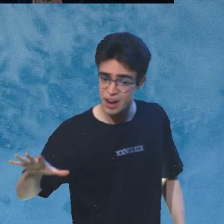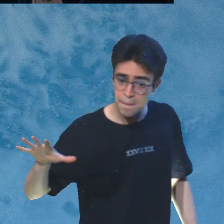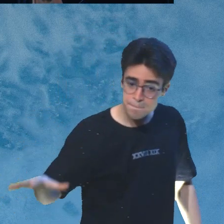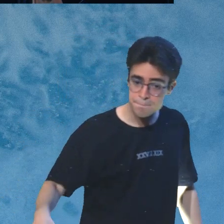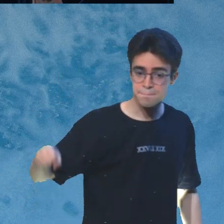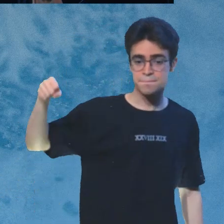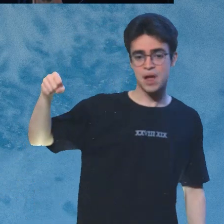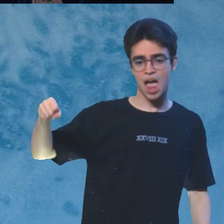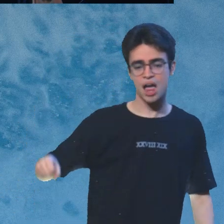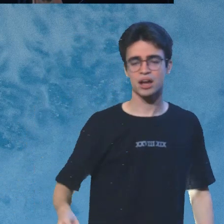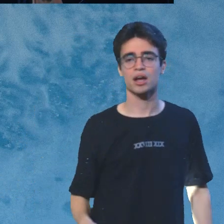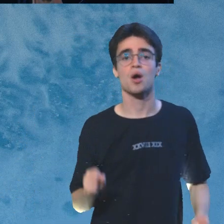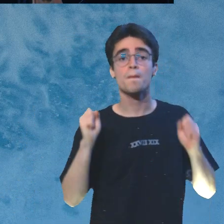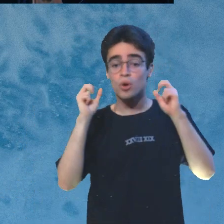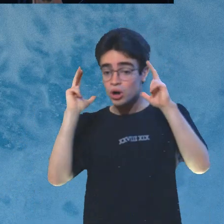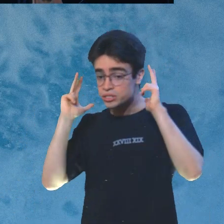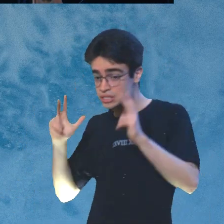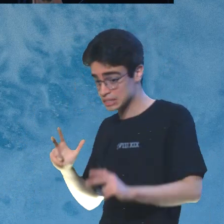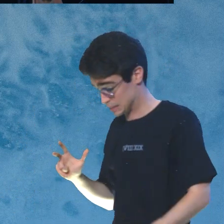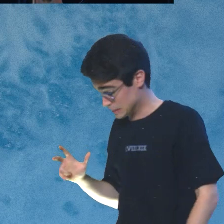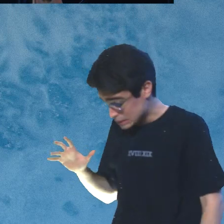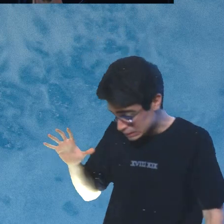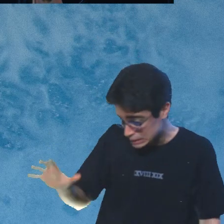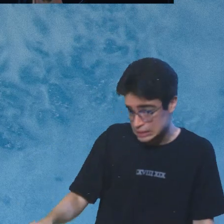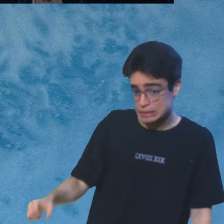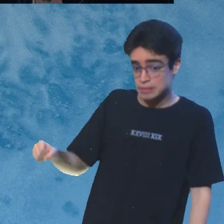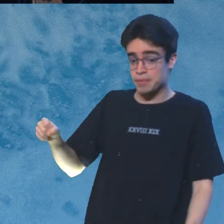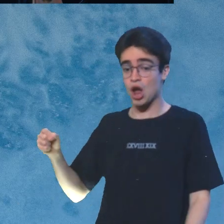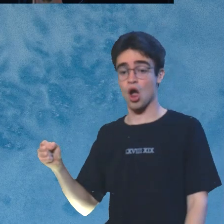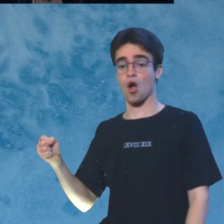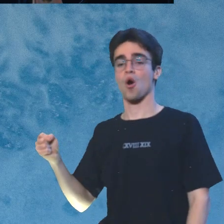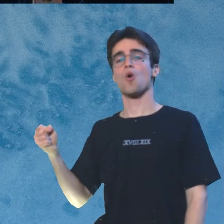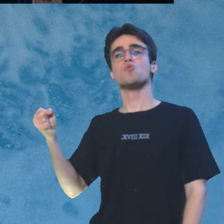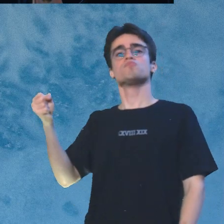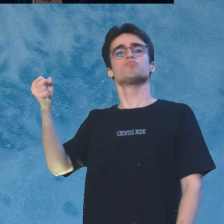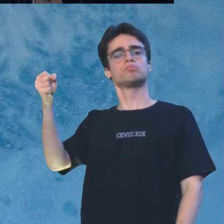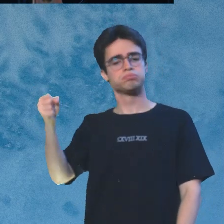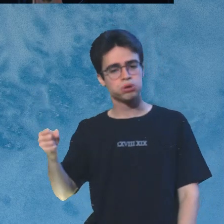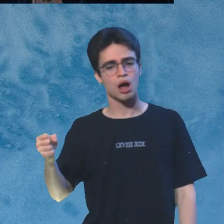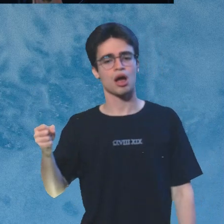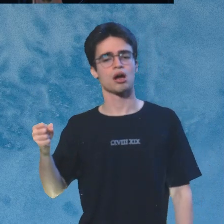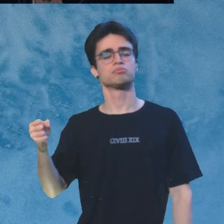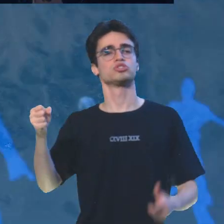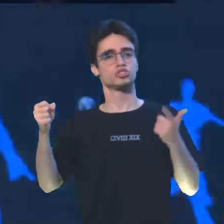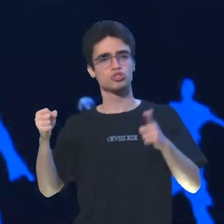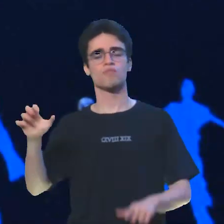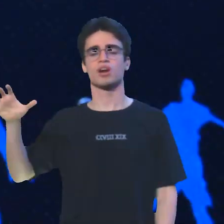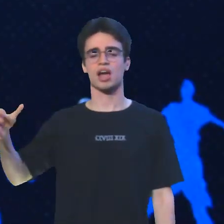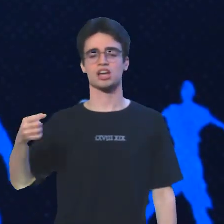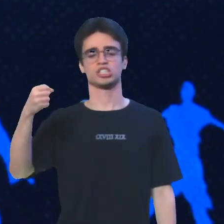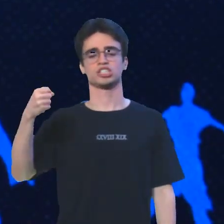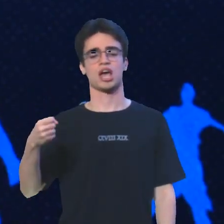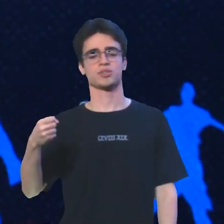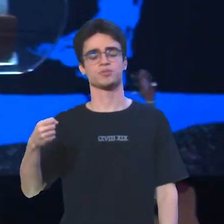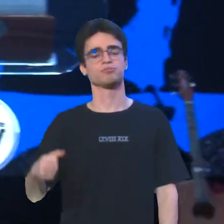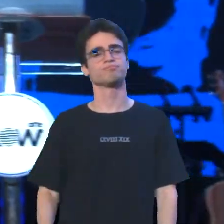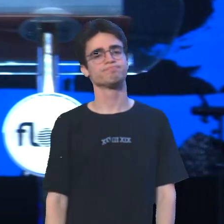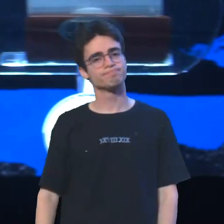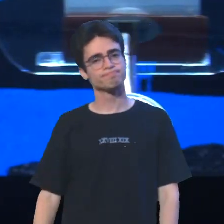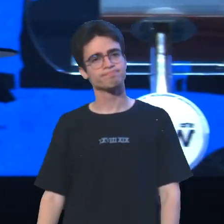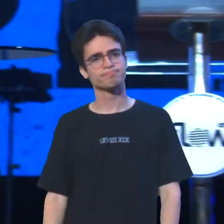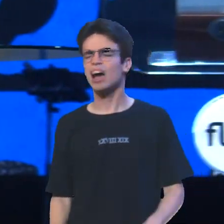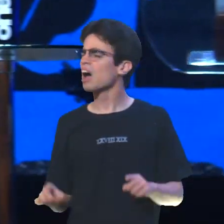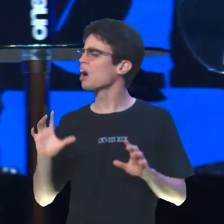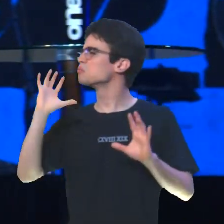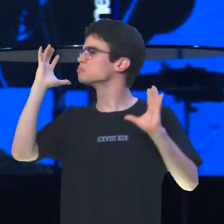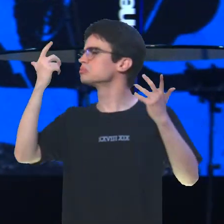cauda. Moisés estendeu a mão e pegou, e ela se transformou novamente em um cajado. O que está